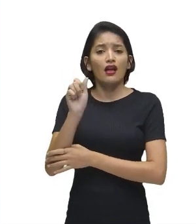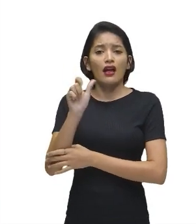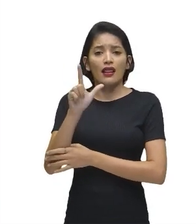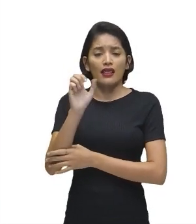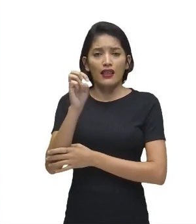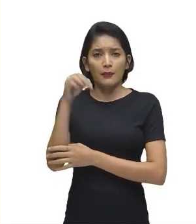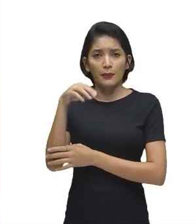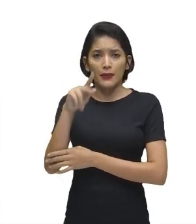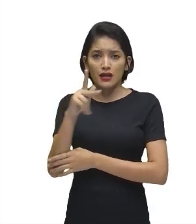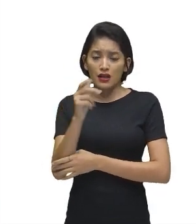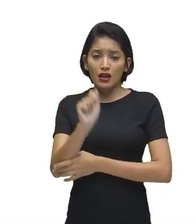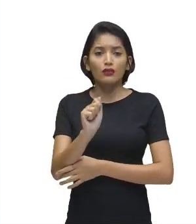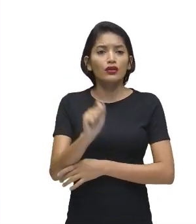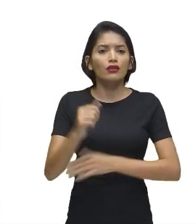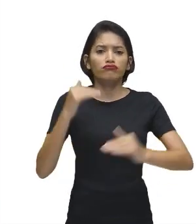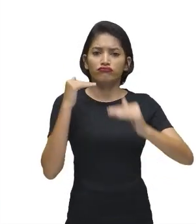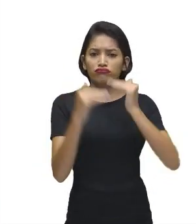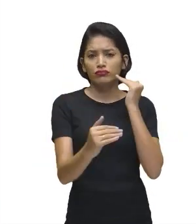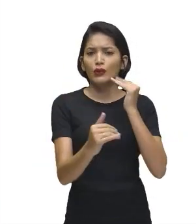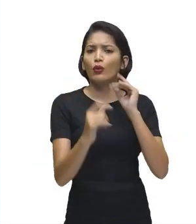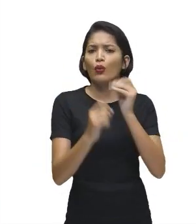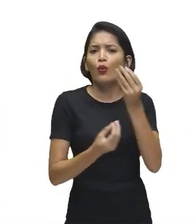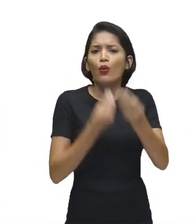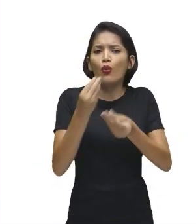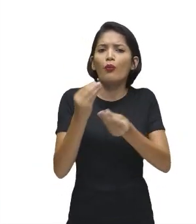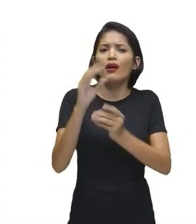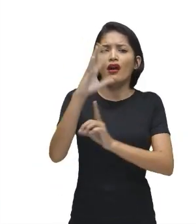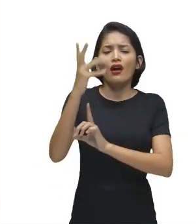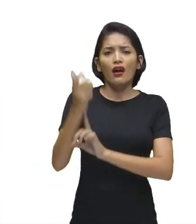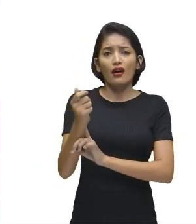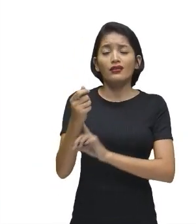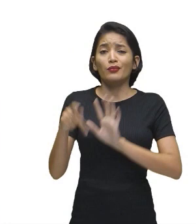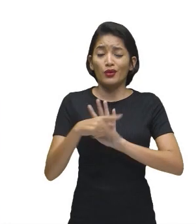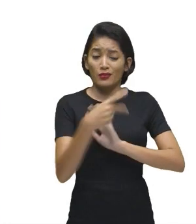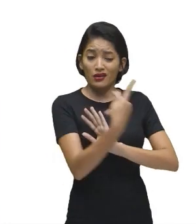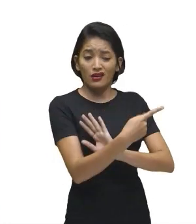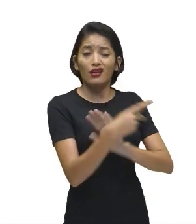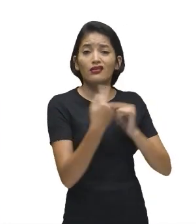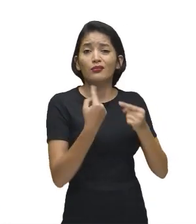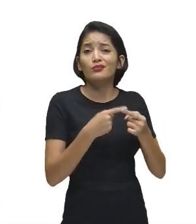modo de contradizer a maneira de arte dos impressionistas, porque eles não